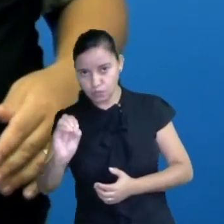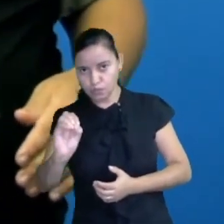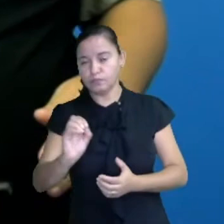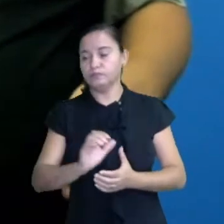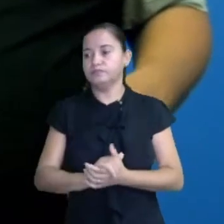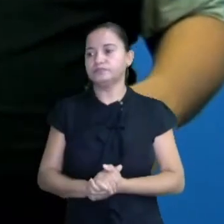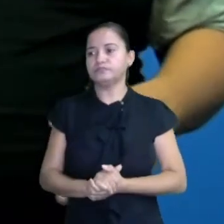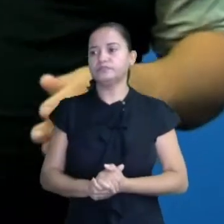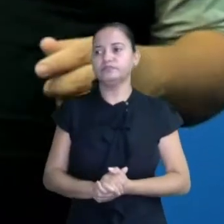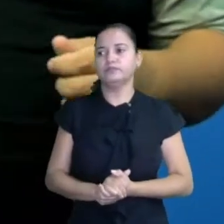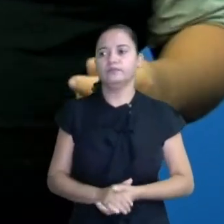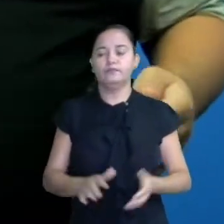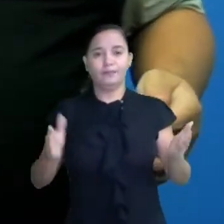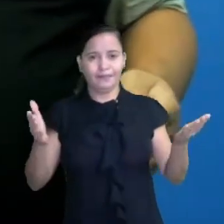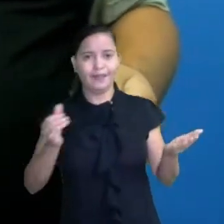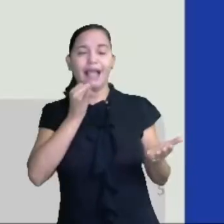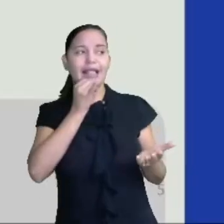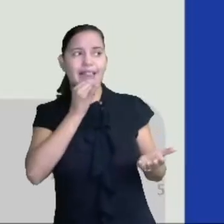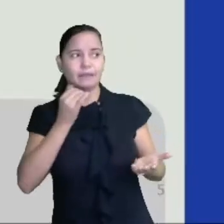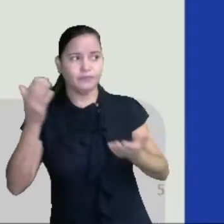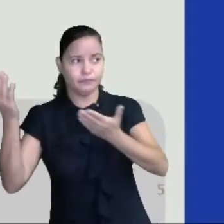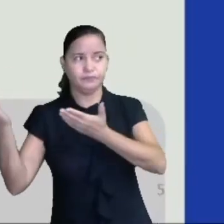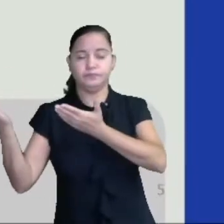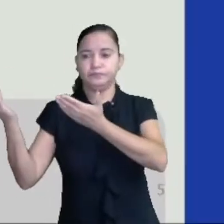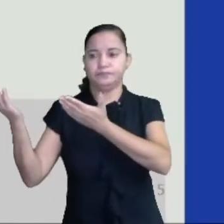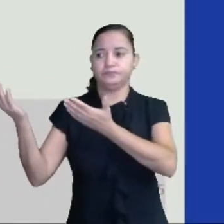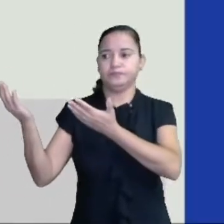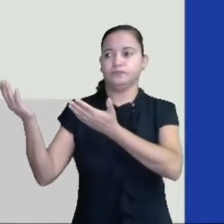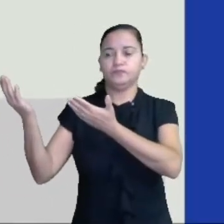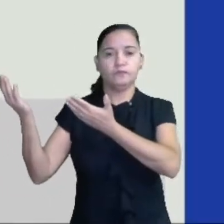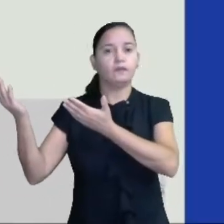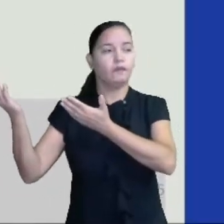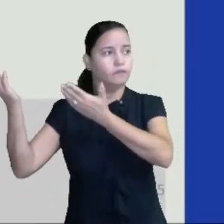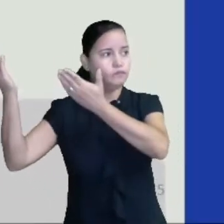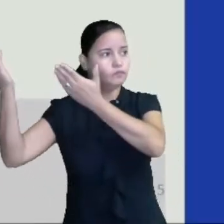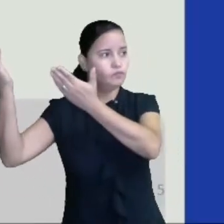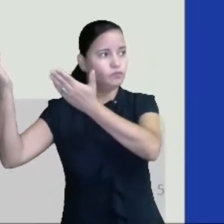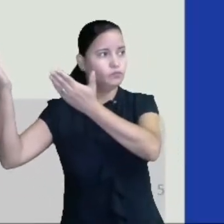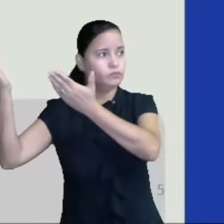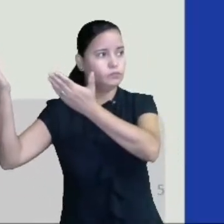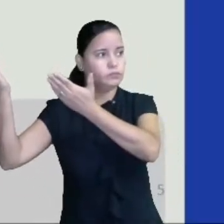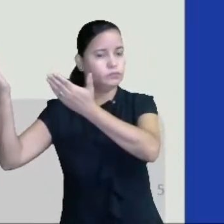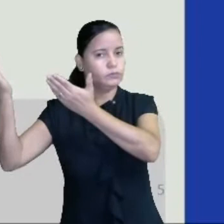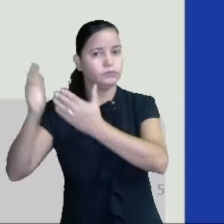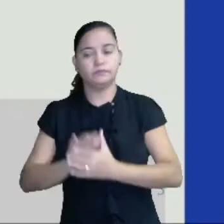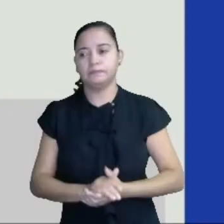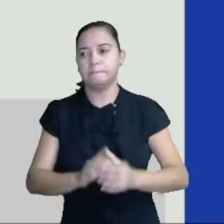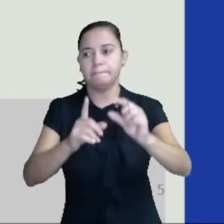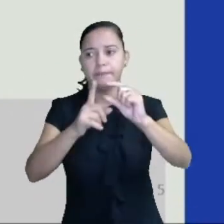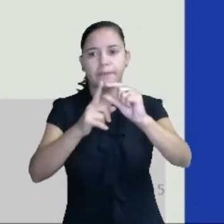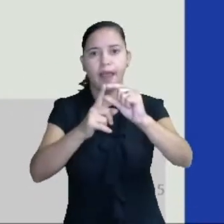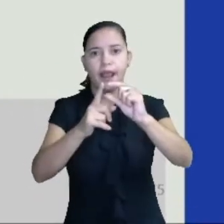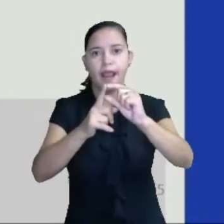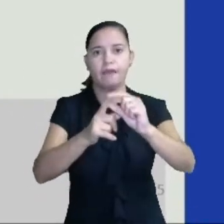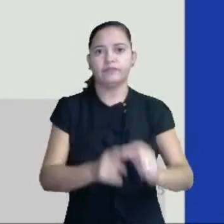Vamos lá. E aqui temos um exemplo, né? Vamos trabalhar com esses exemplos. A palavra